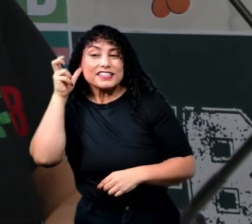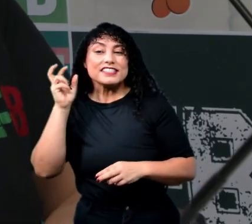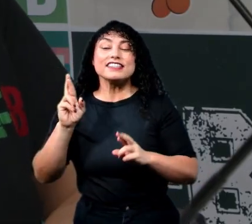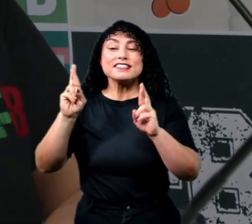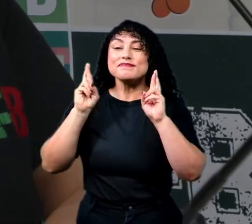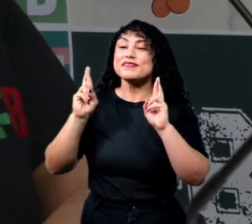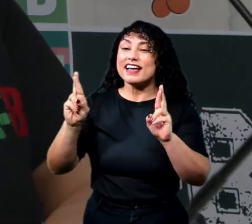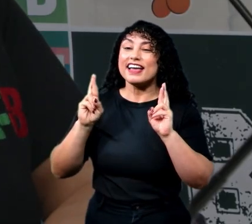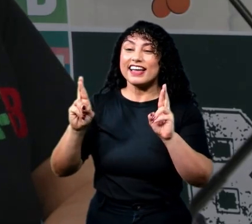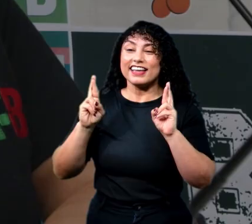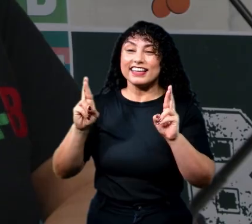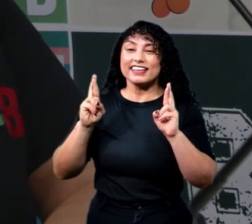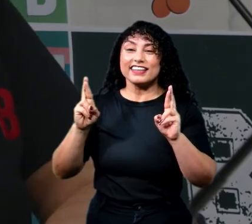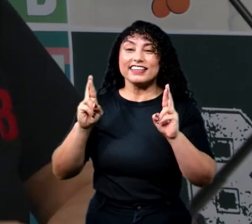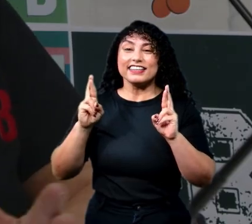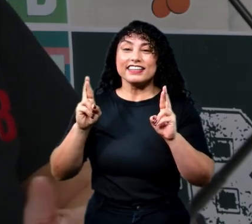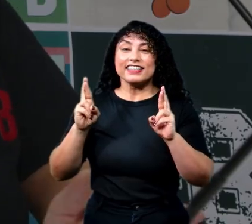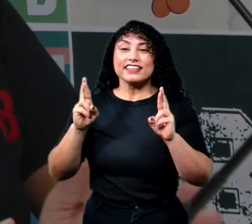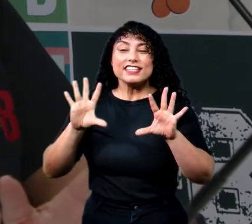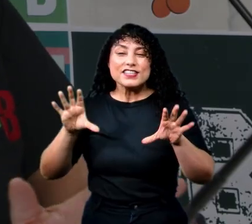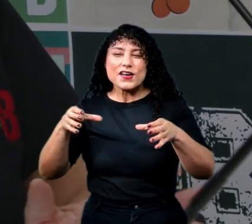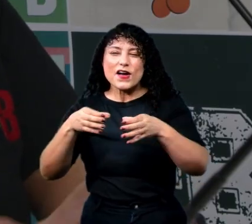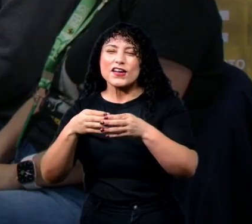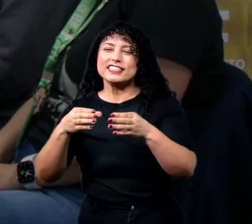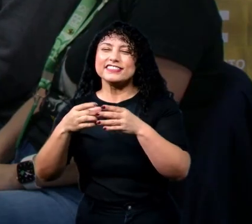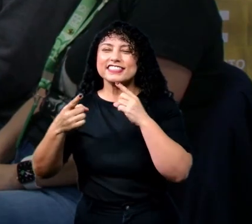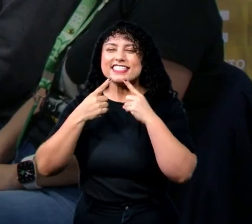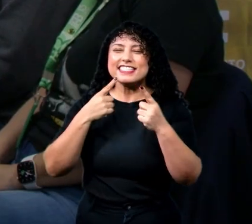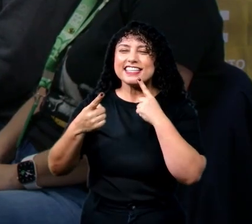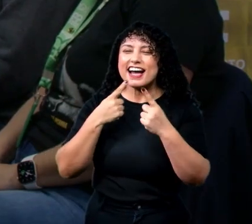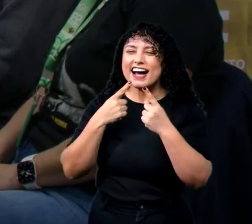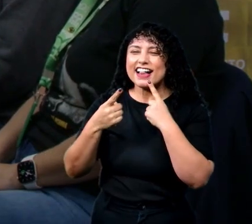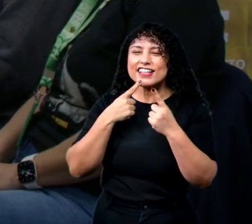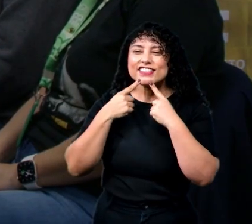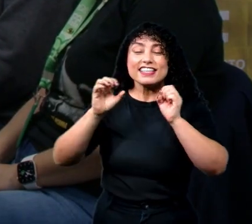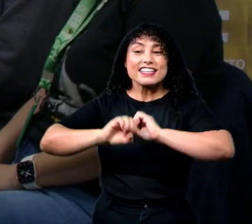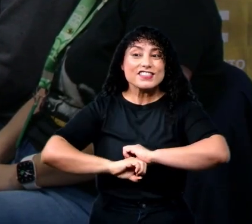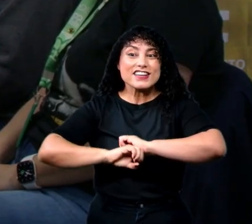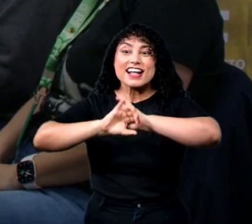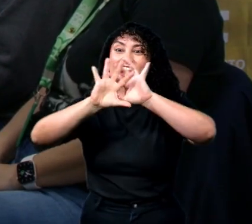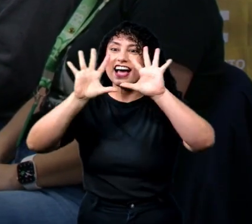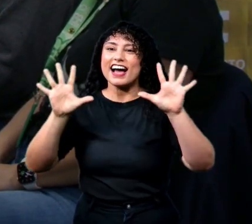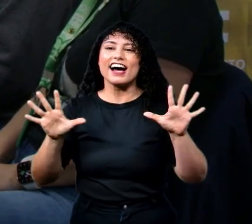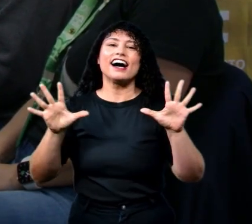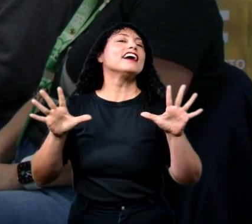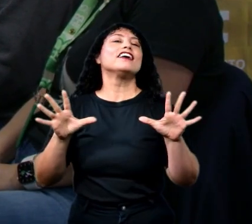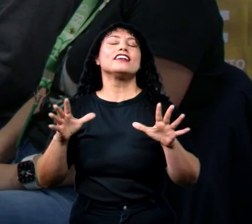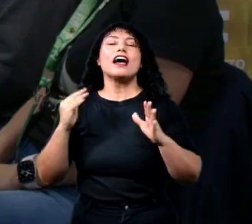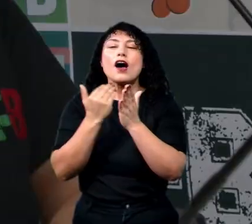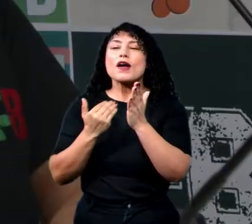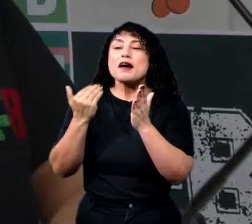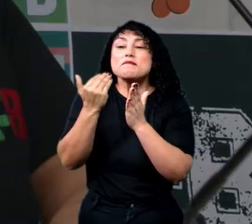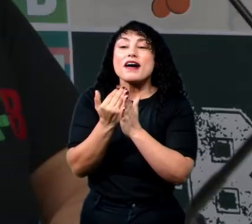espero que esse coletivo de diálogo aqui tenha esclarecido algo a